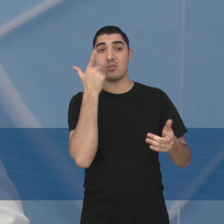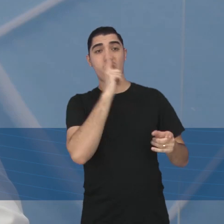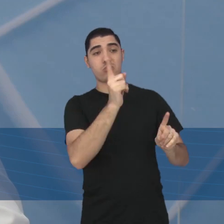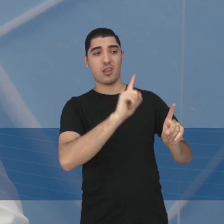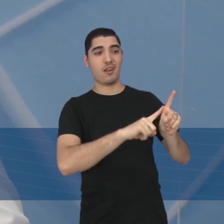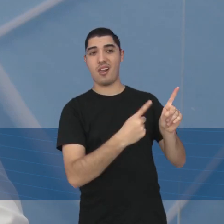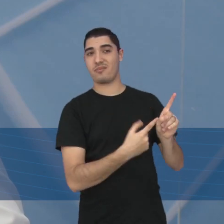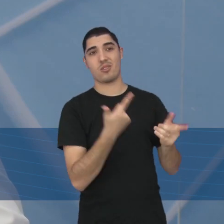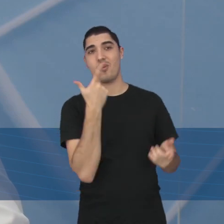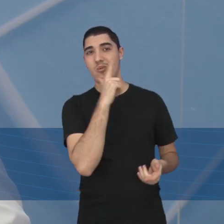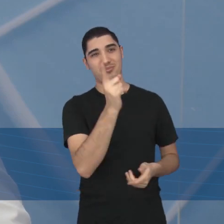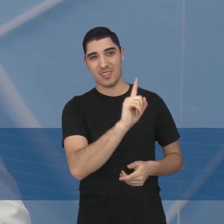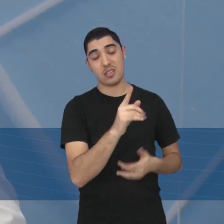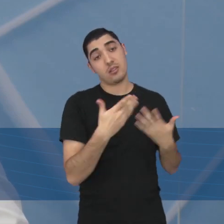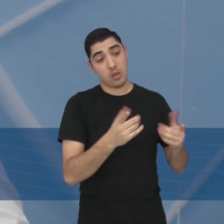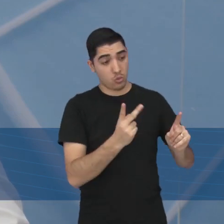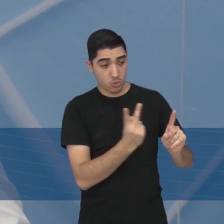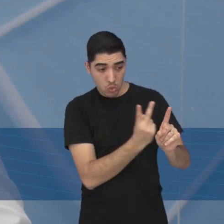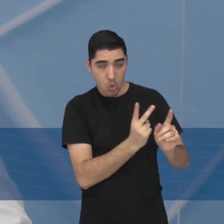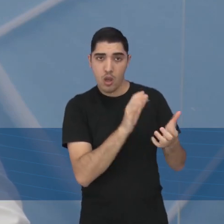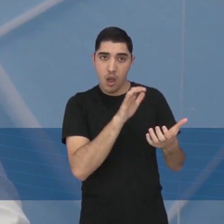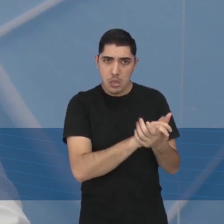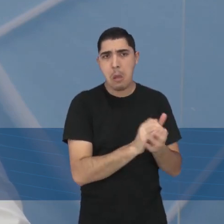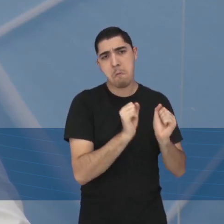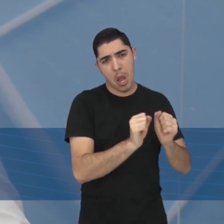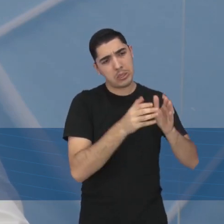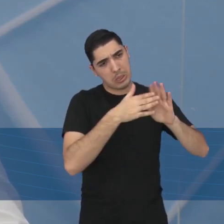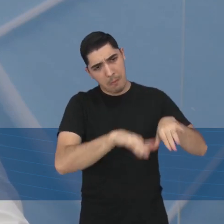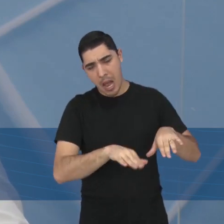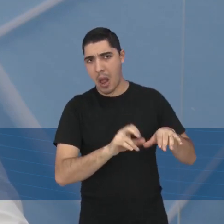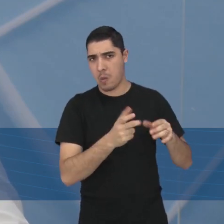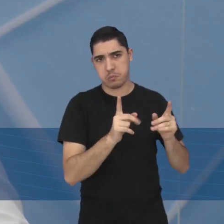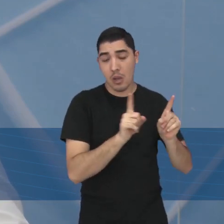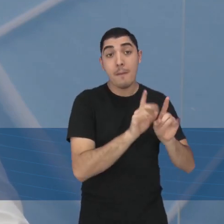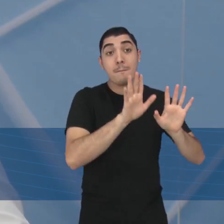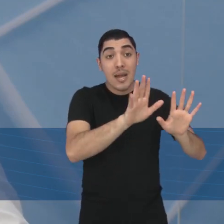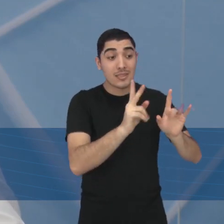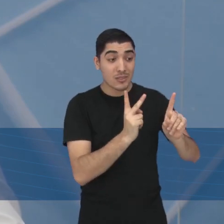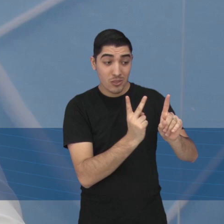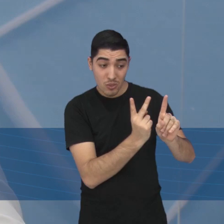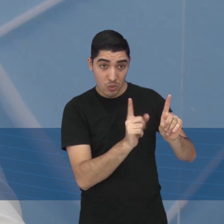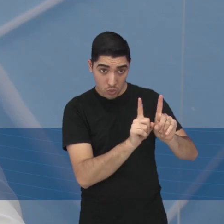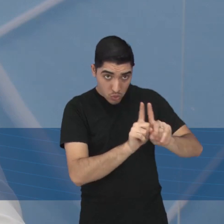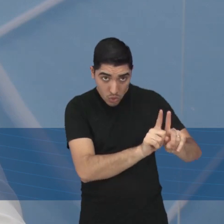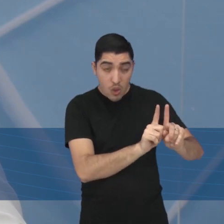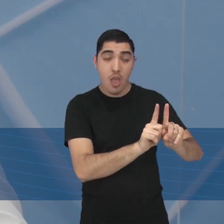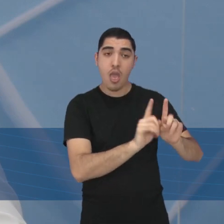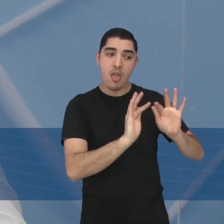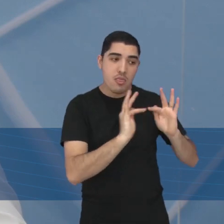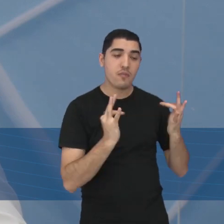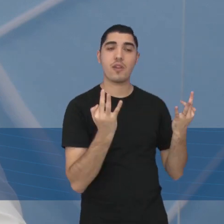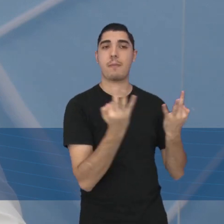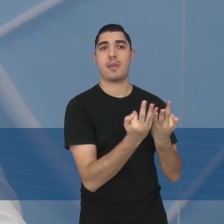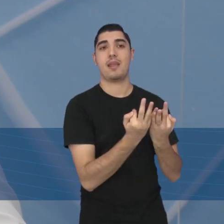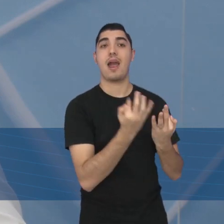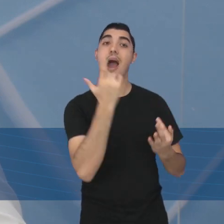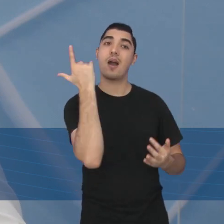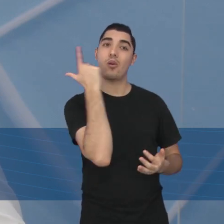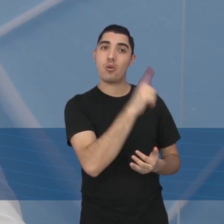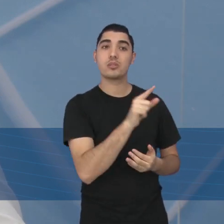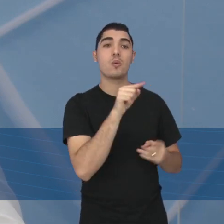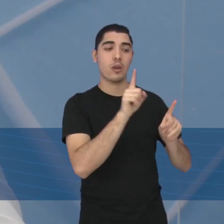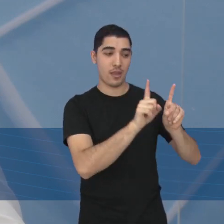filho hoje. Depende dele. Então é um casal, pode estar junto ou não. Um casal, ele vai formar uma família e eles juntos podem,